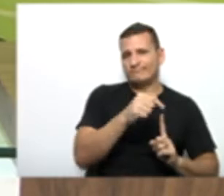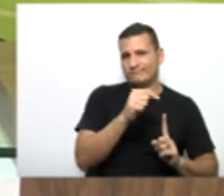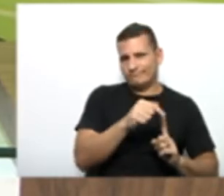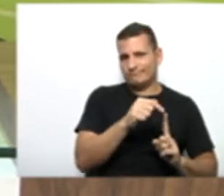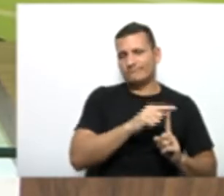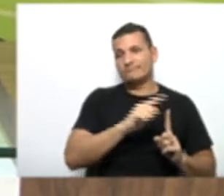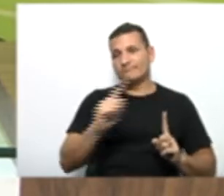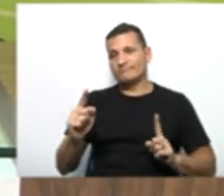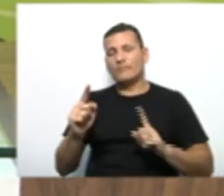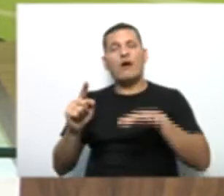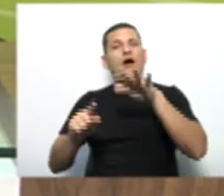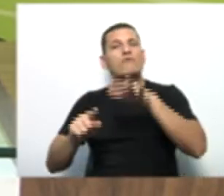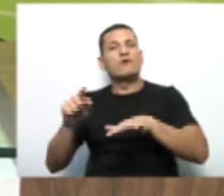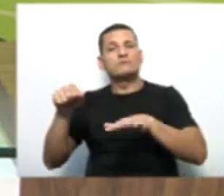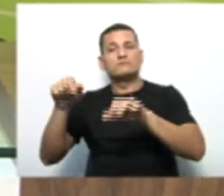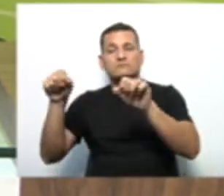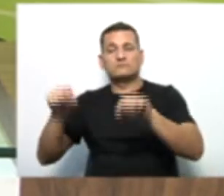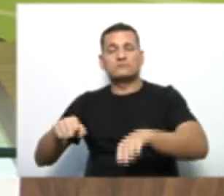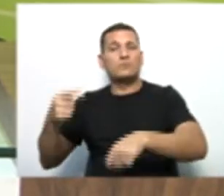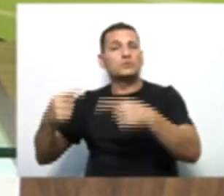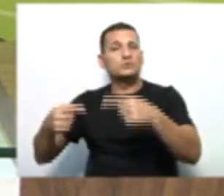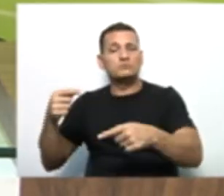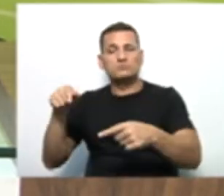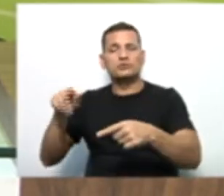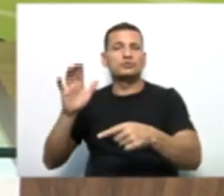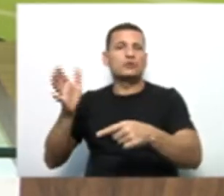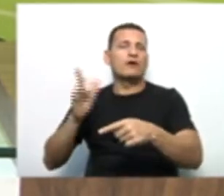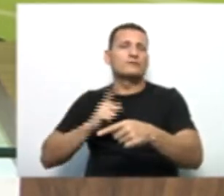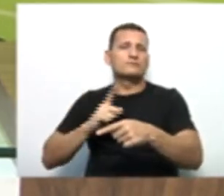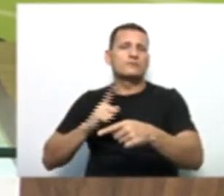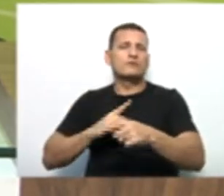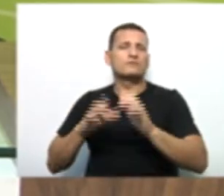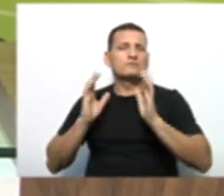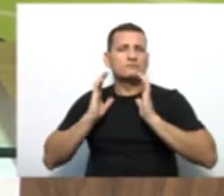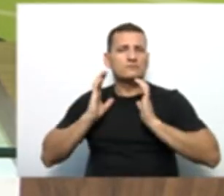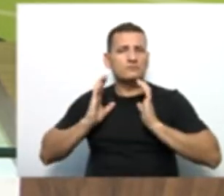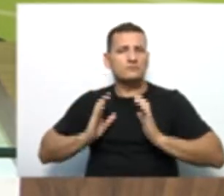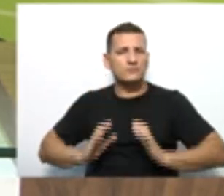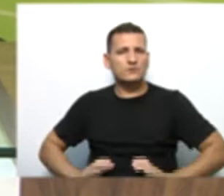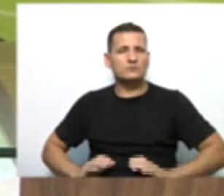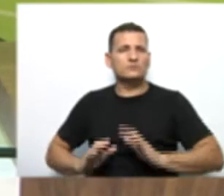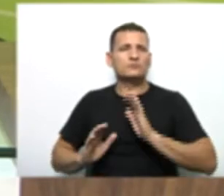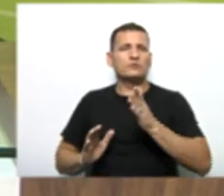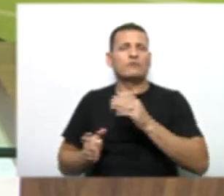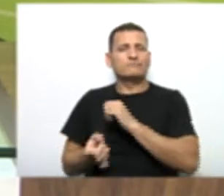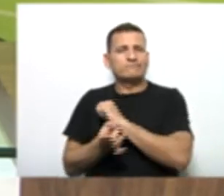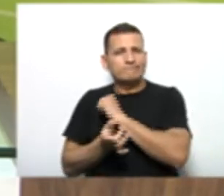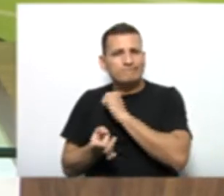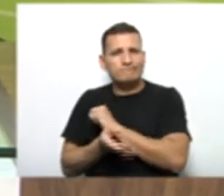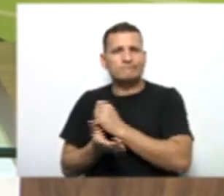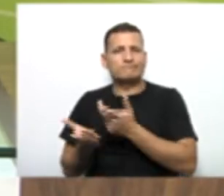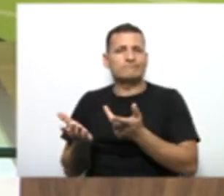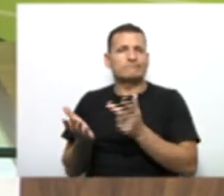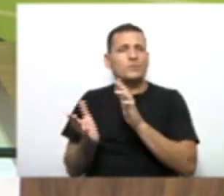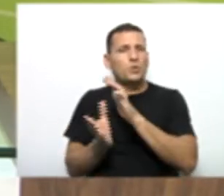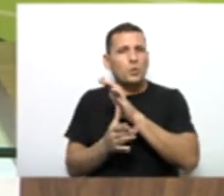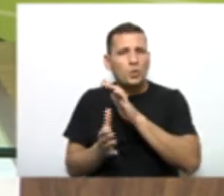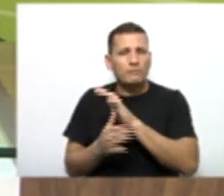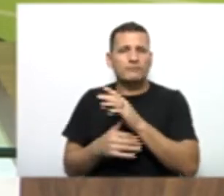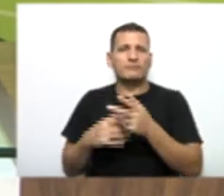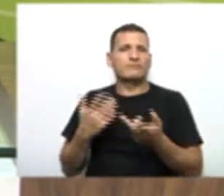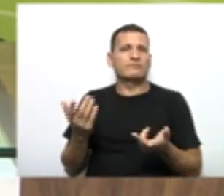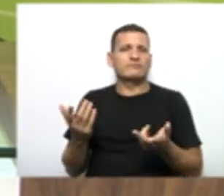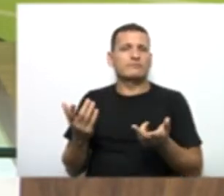ele chega no sistema político, ele já chega com um comportamento corrupto, ele já chega com a intenção de